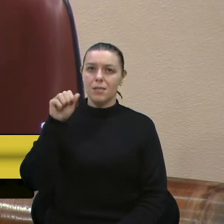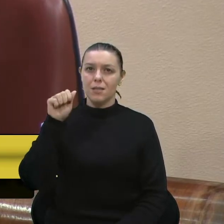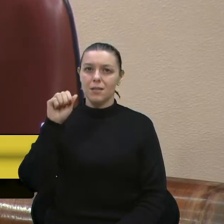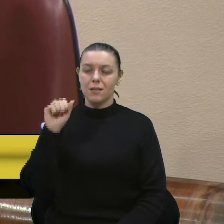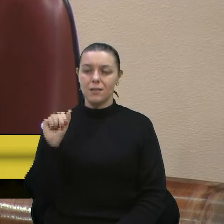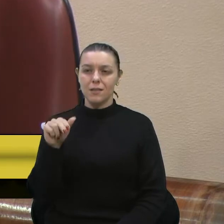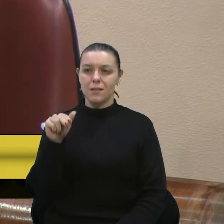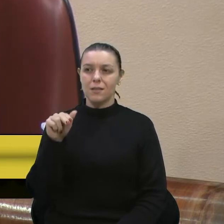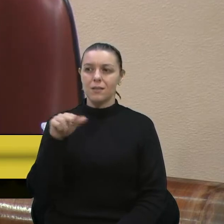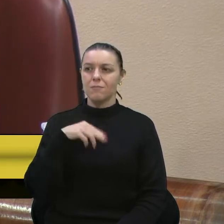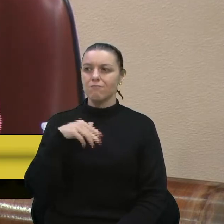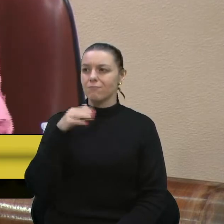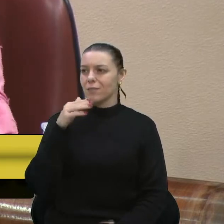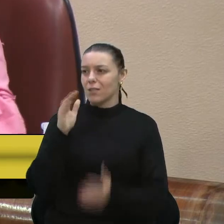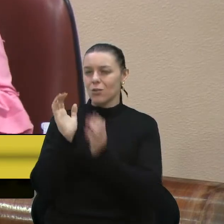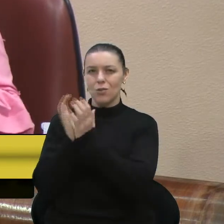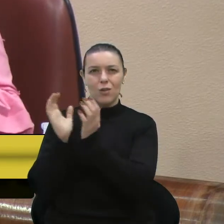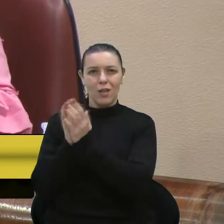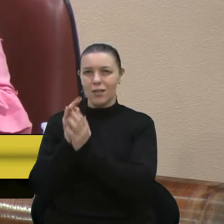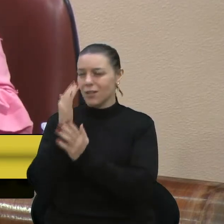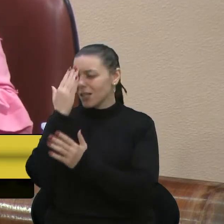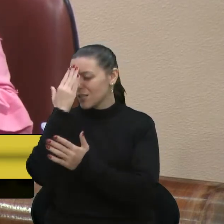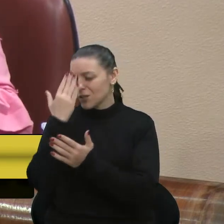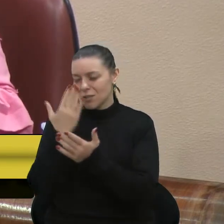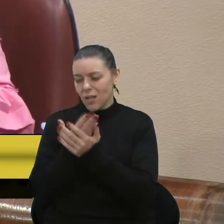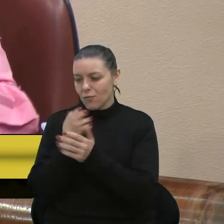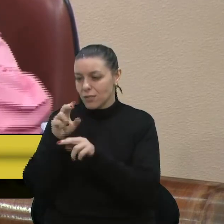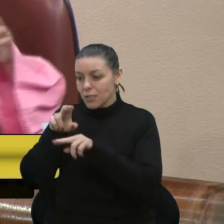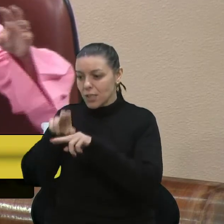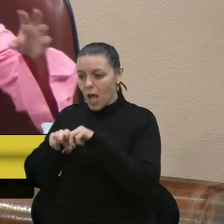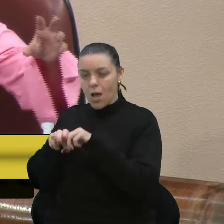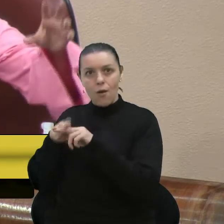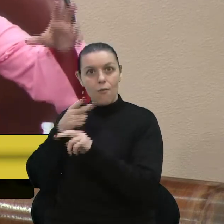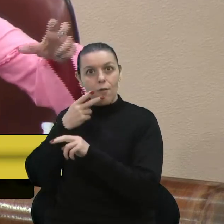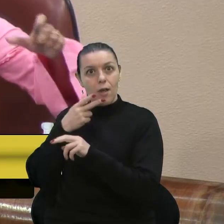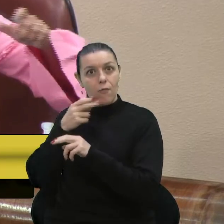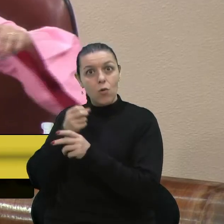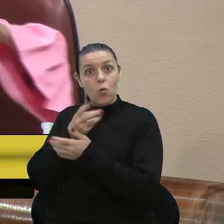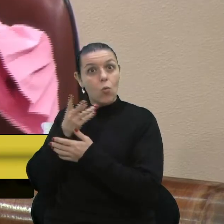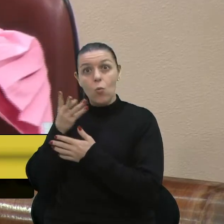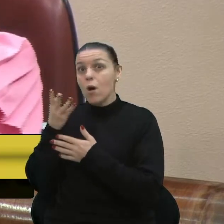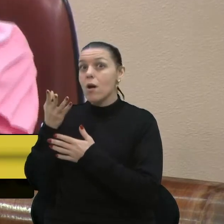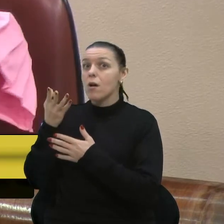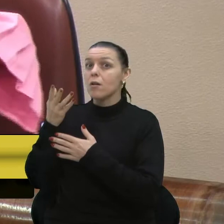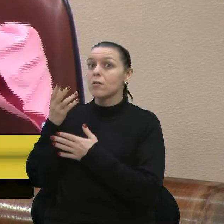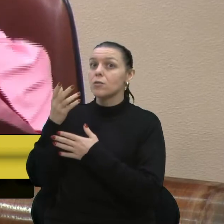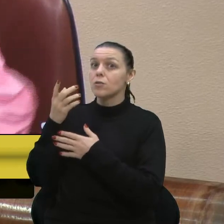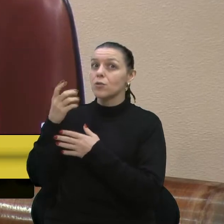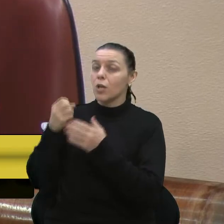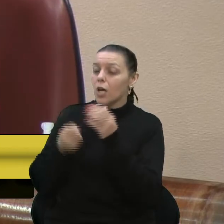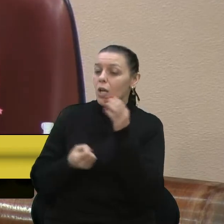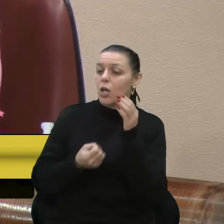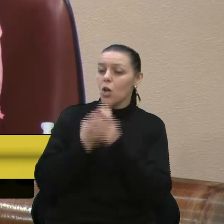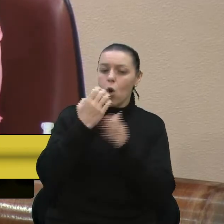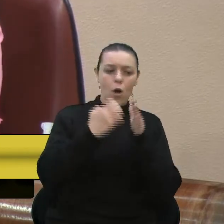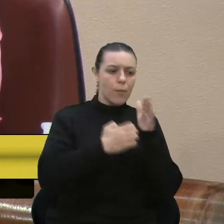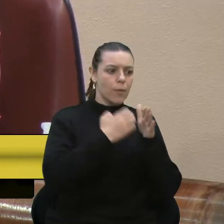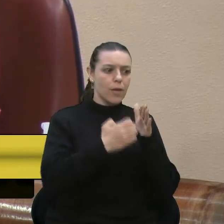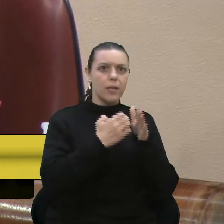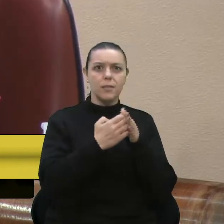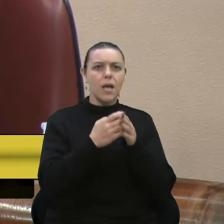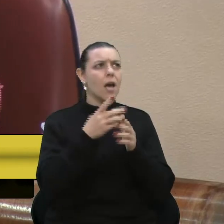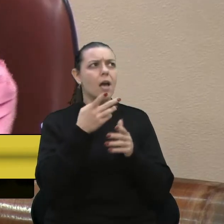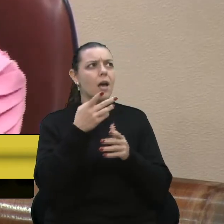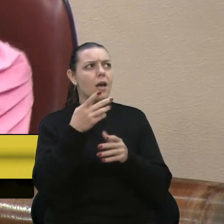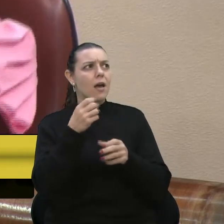inacreditável para os colegas que não o conheceram. Se ele sentasse aqui conosco e alguém dissesse quando foi que inaugurou tal empresa, ele dizia, foi em tal